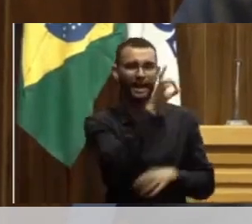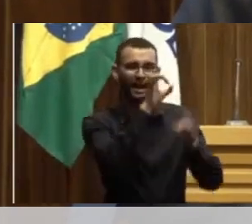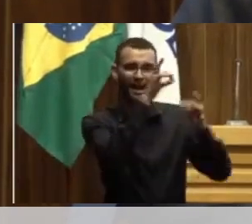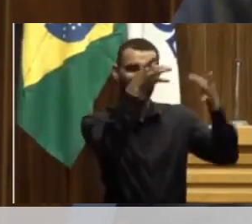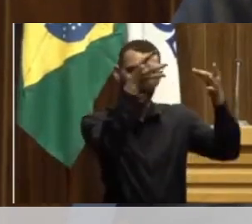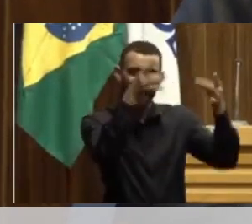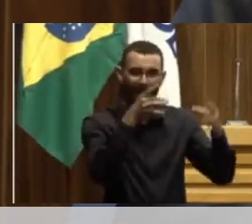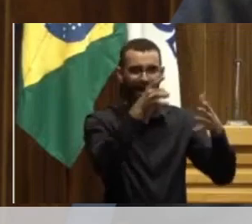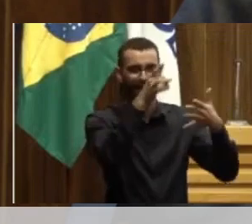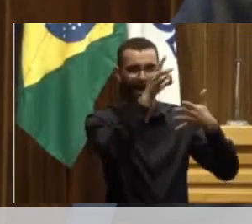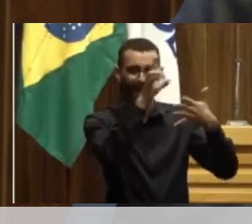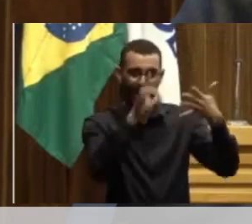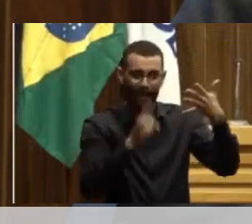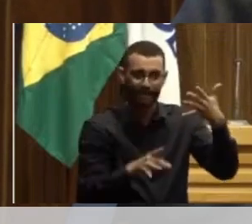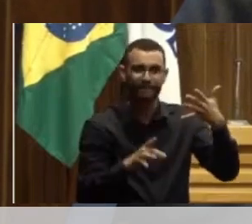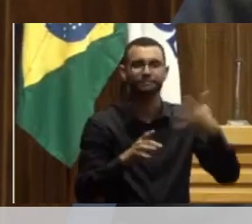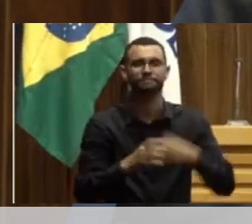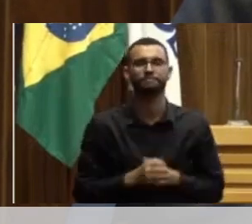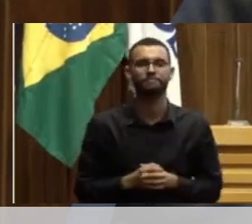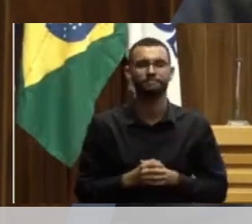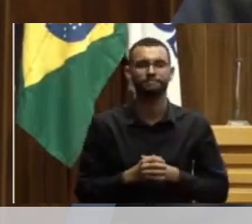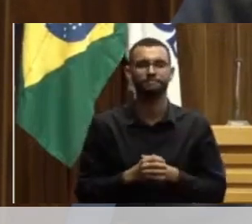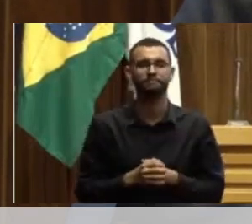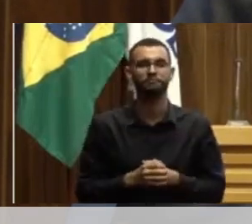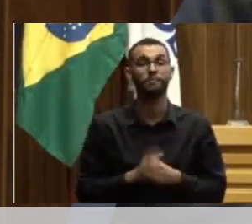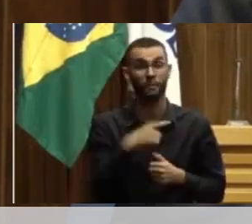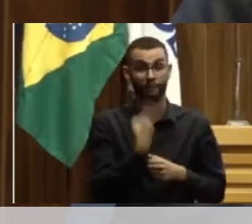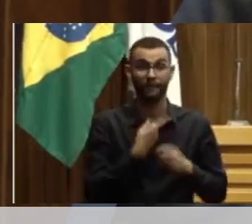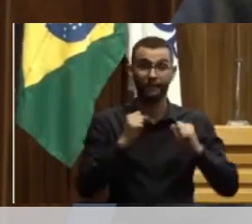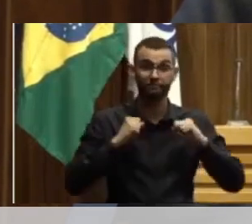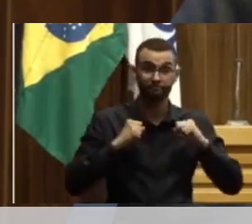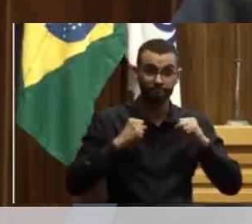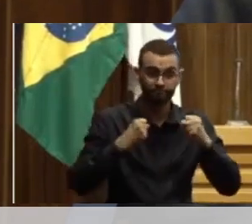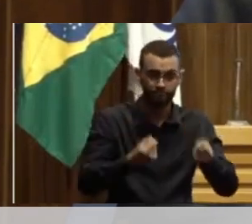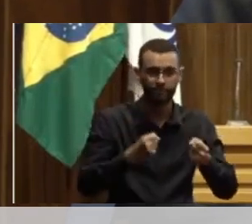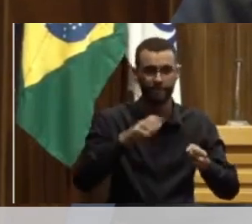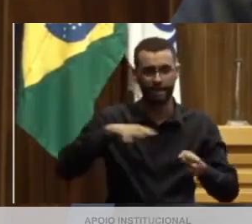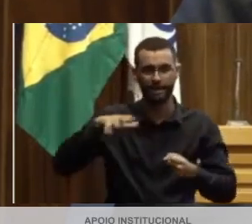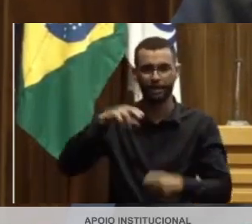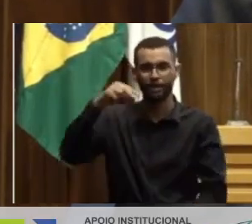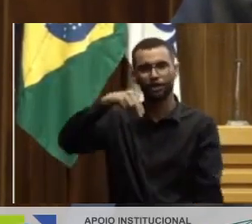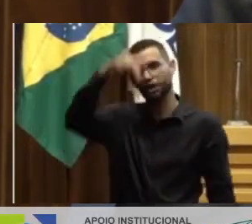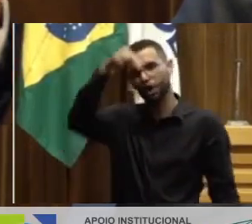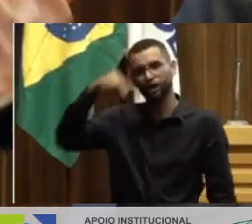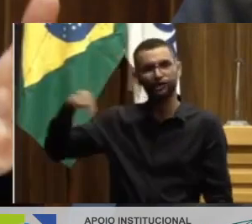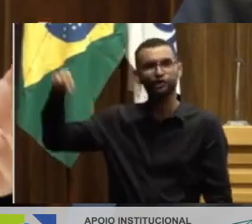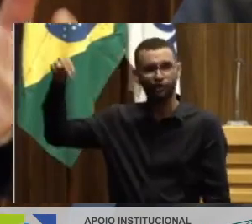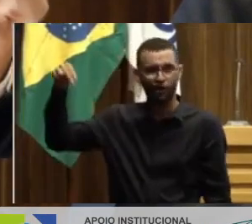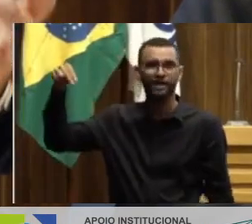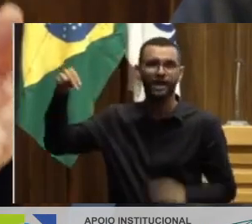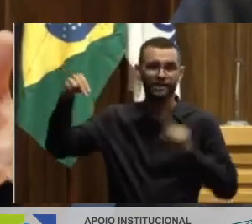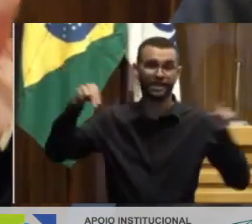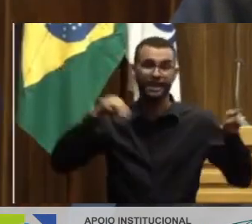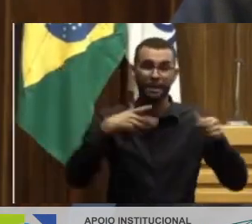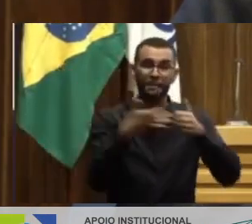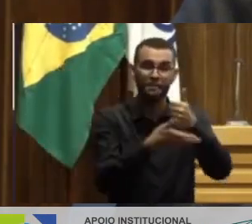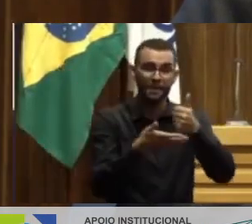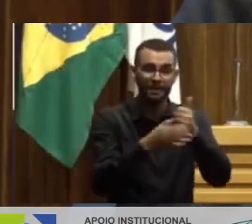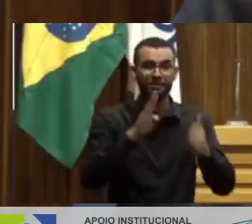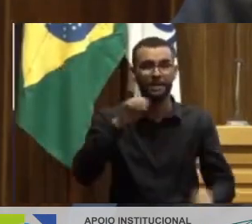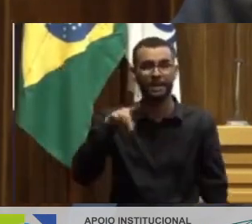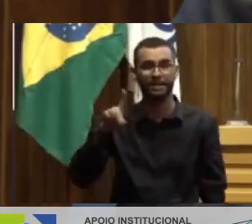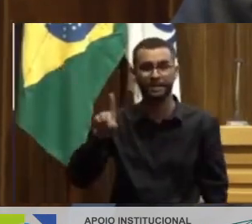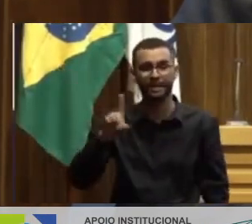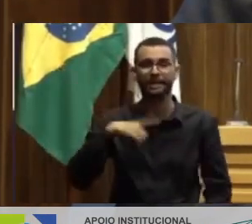a indústria verde. Nós, por exemplo, estamos fazendo um esforço grande para o Norte e Nordeste, Eles têm o Basel, o BNB, que tem taxas de juros